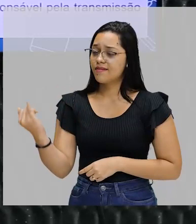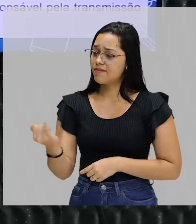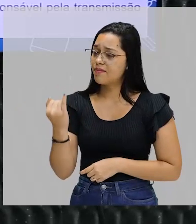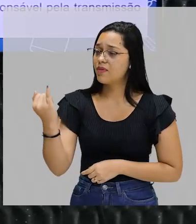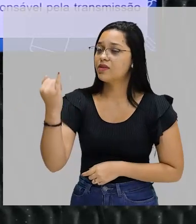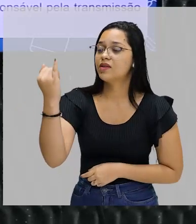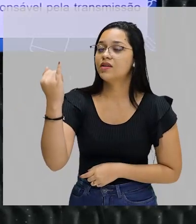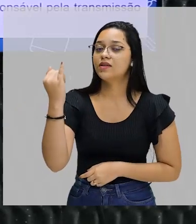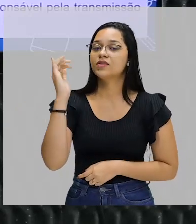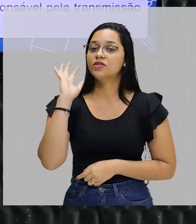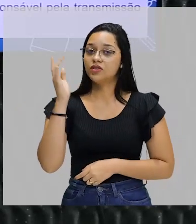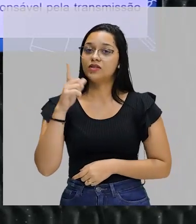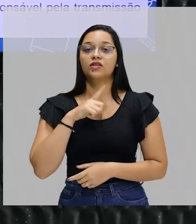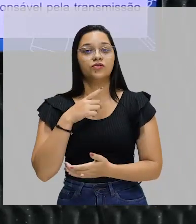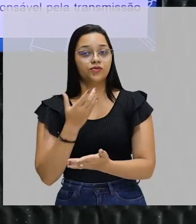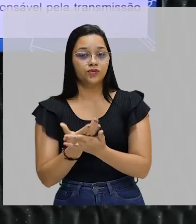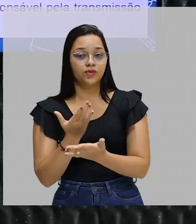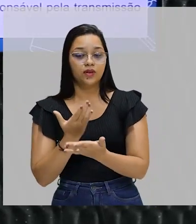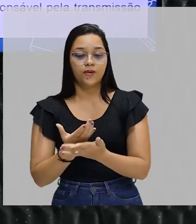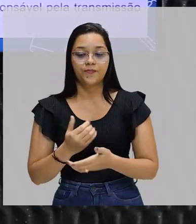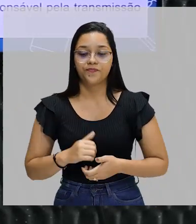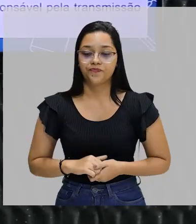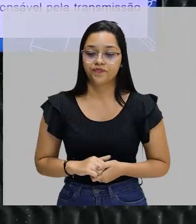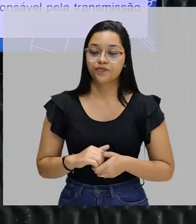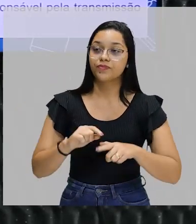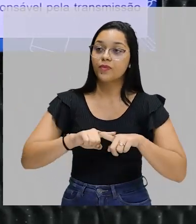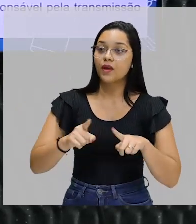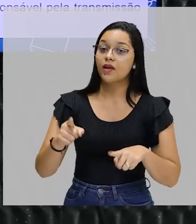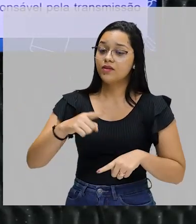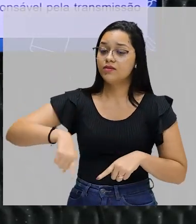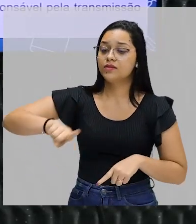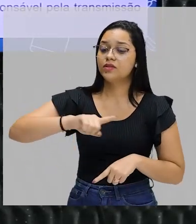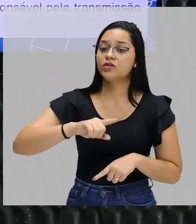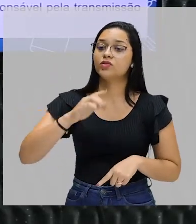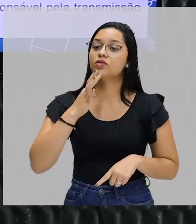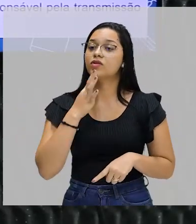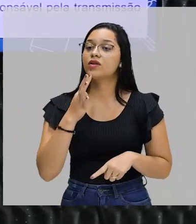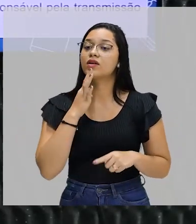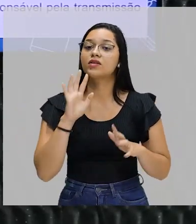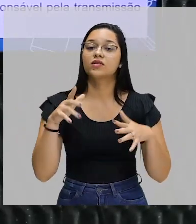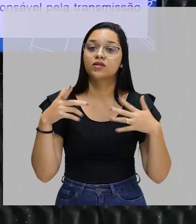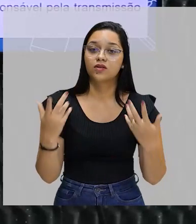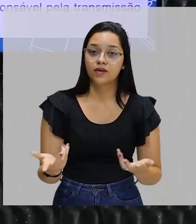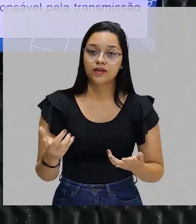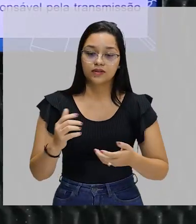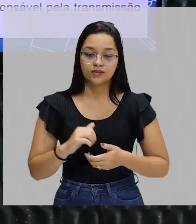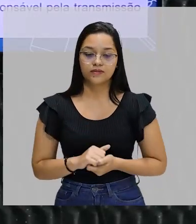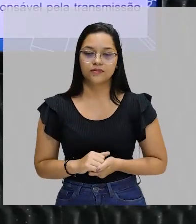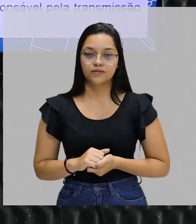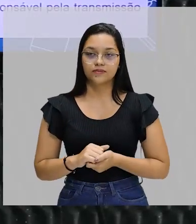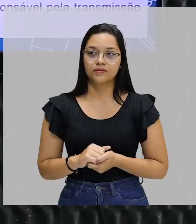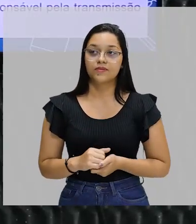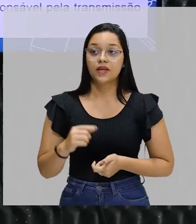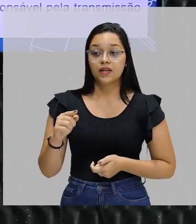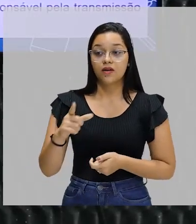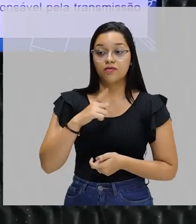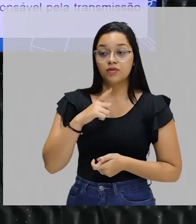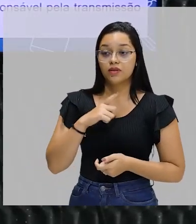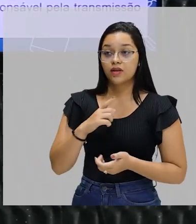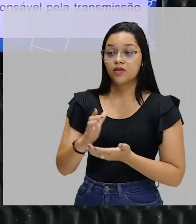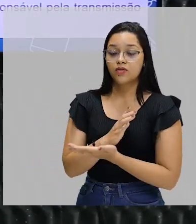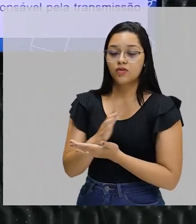fundamentais que nós também já iremos estudar, tá certo? Mas que você já conhece quais são essas forçazinhas fundamentais, certo? Então existem